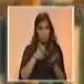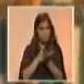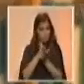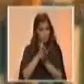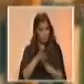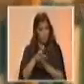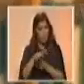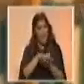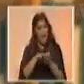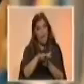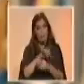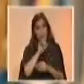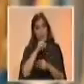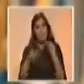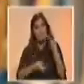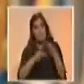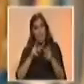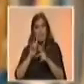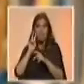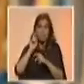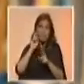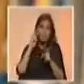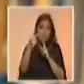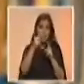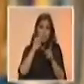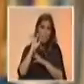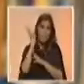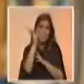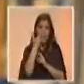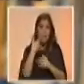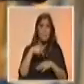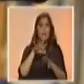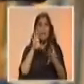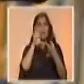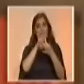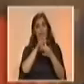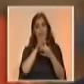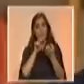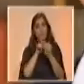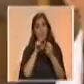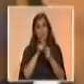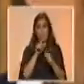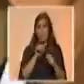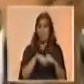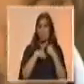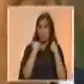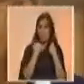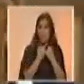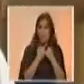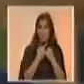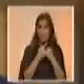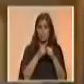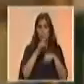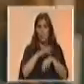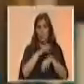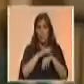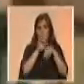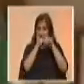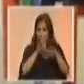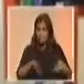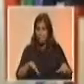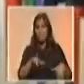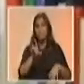perspectiva ambiental, mas também deve ser relacionado com as questões sociais. As pandemias e a questão da segurança